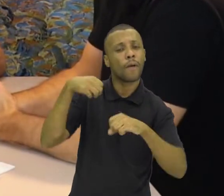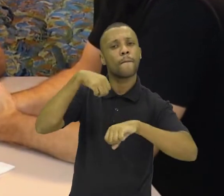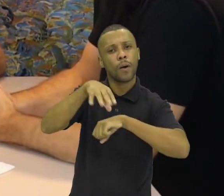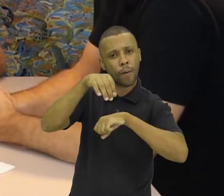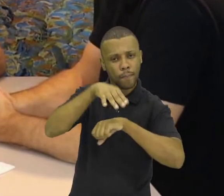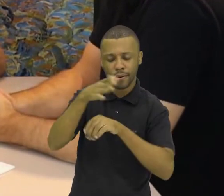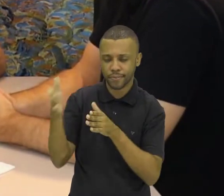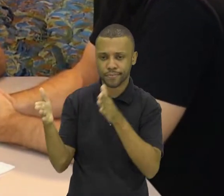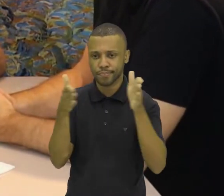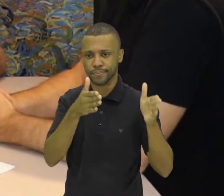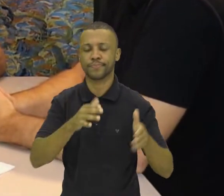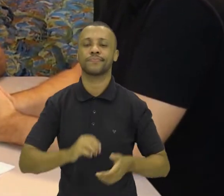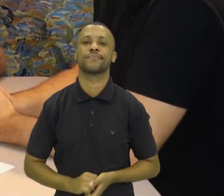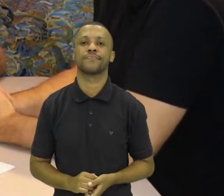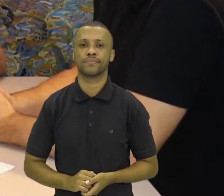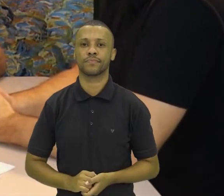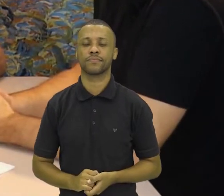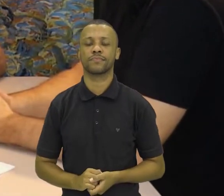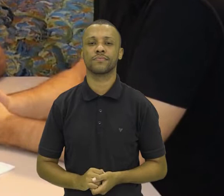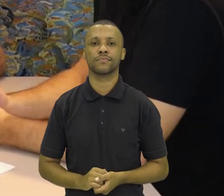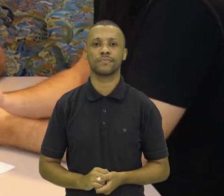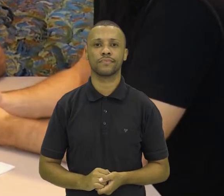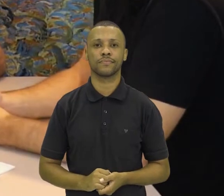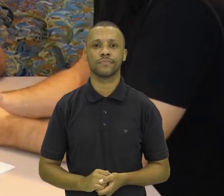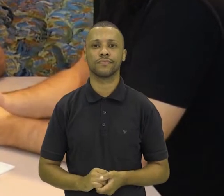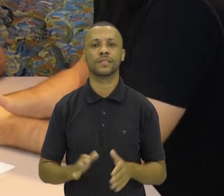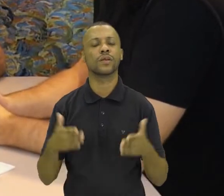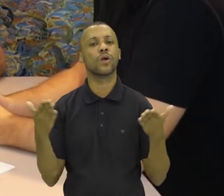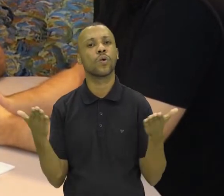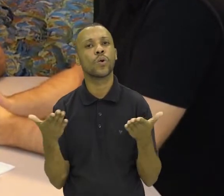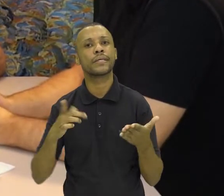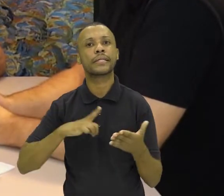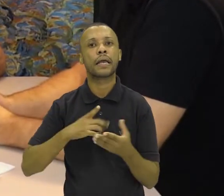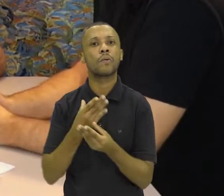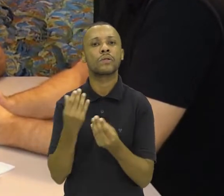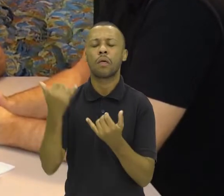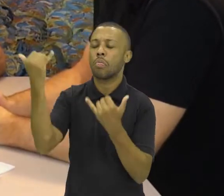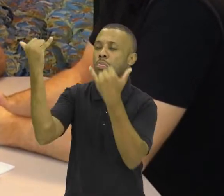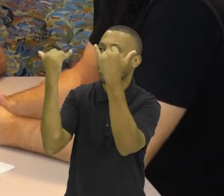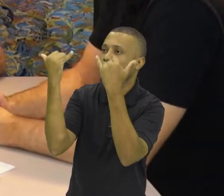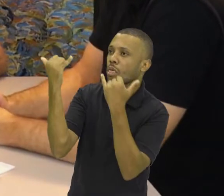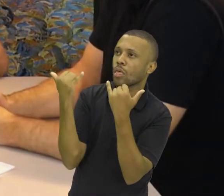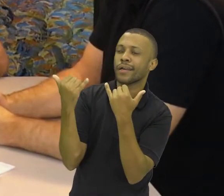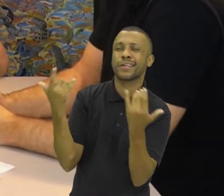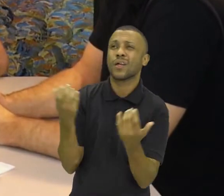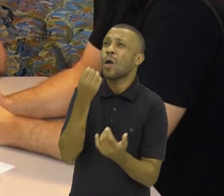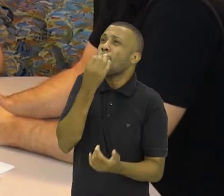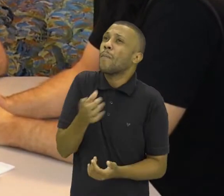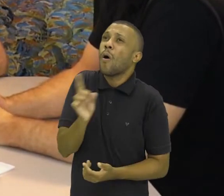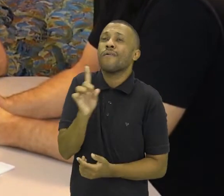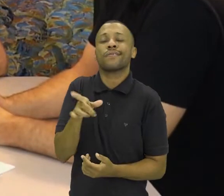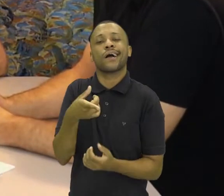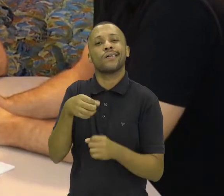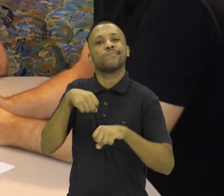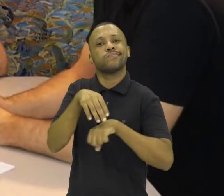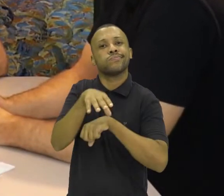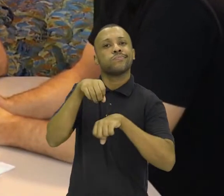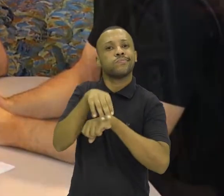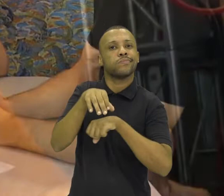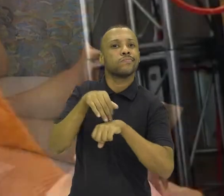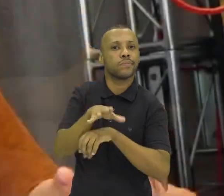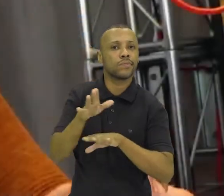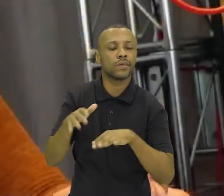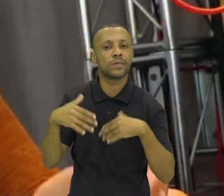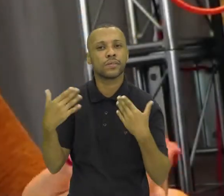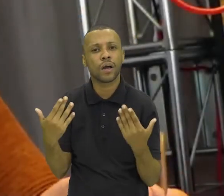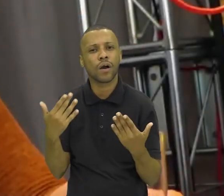Importantíssimo. Então, Chegar a informação para o outro, né? E hoje tem tanta informação que não vale a pena ter,